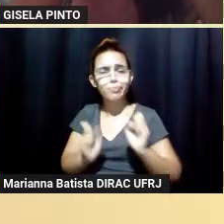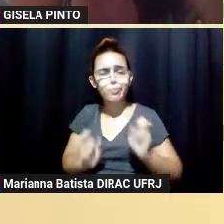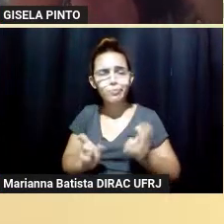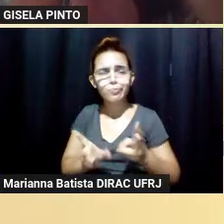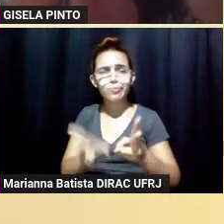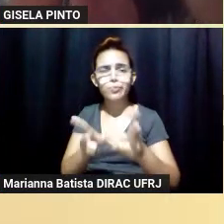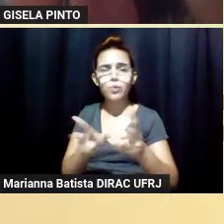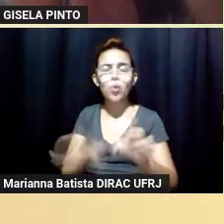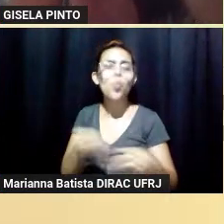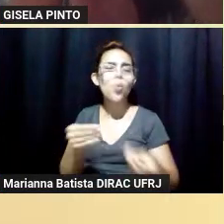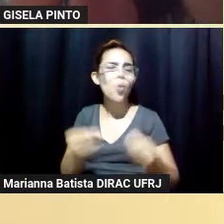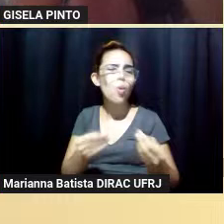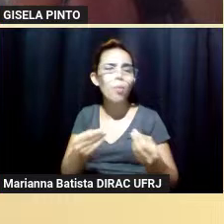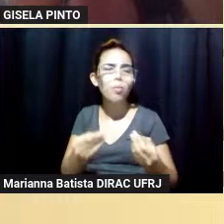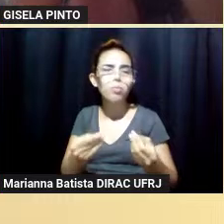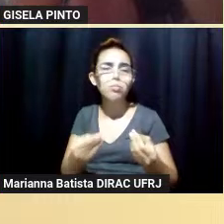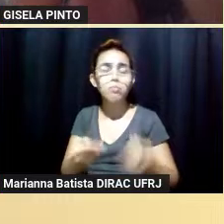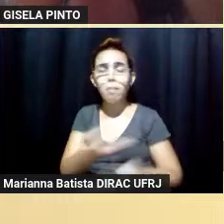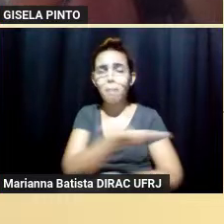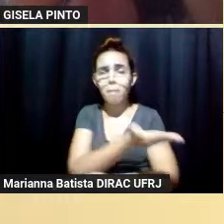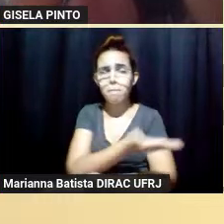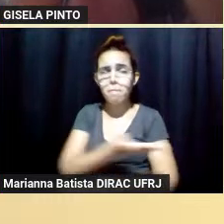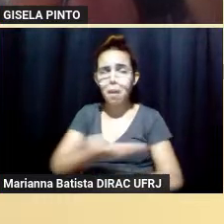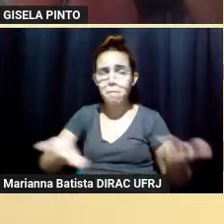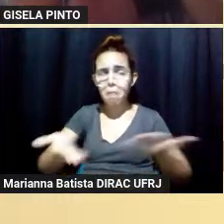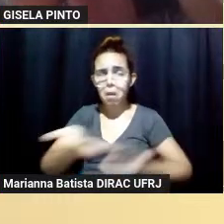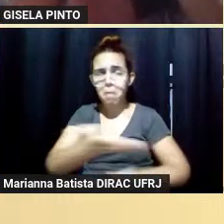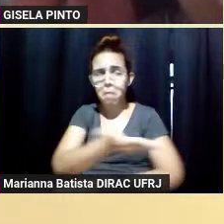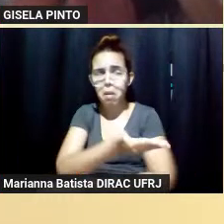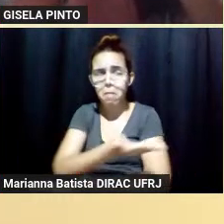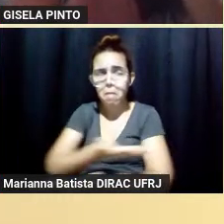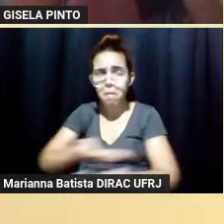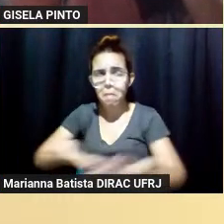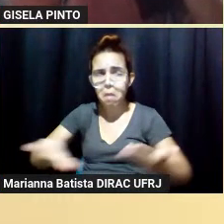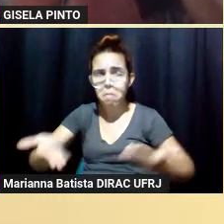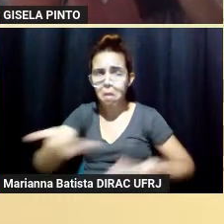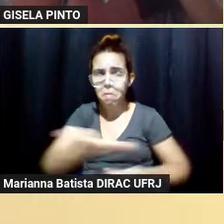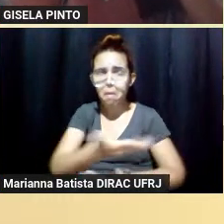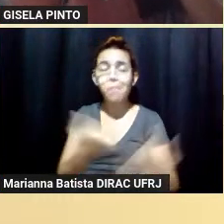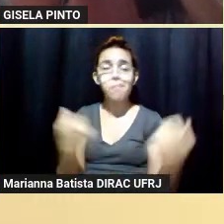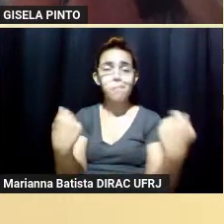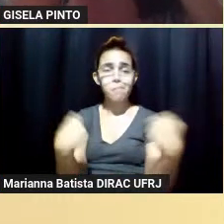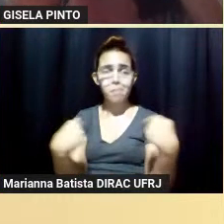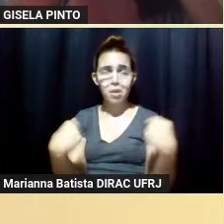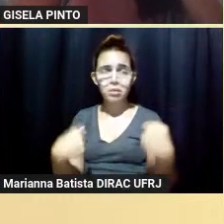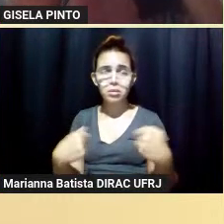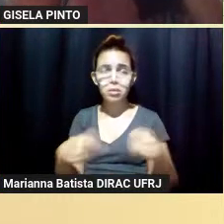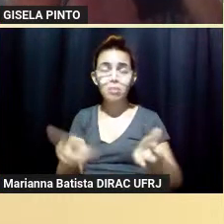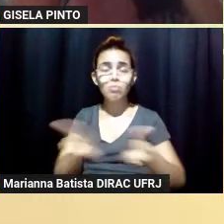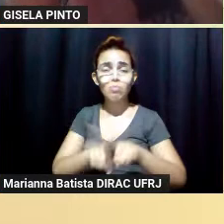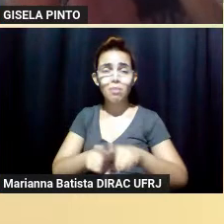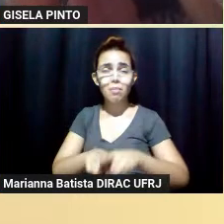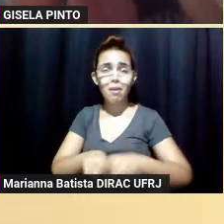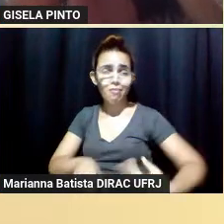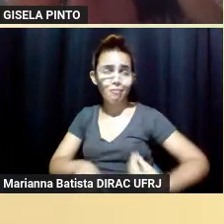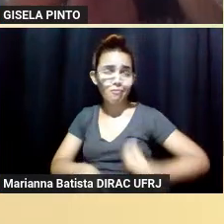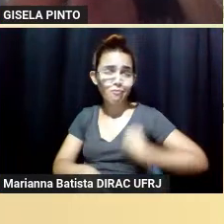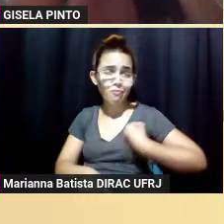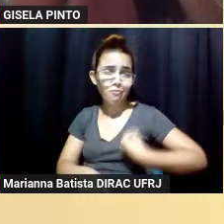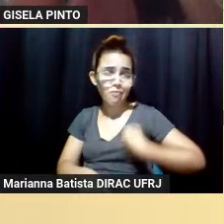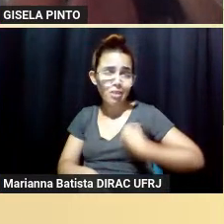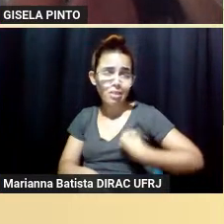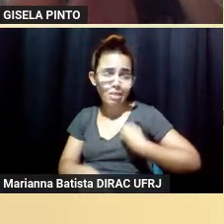Delegando. Então, é uma coisa que eu precisei aprender a fazer, conviver com a minha própria culpa, dialogar com a minha própria